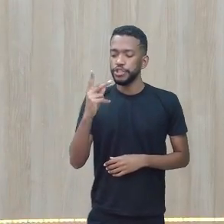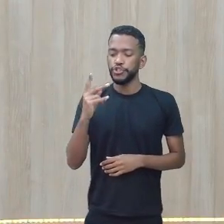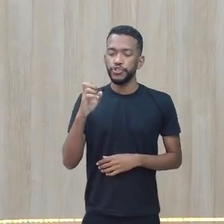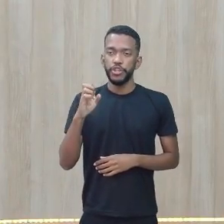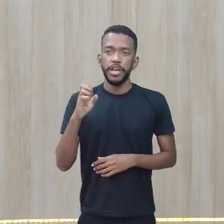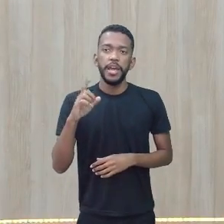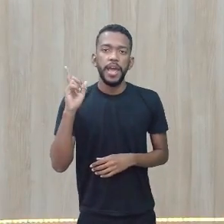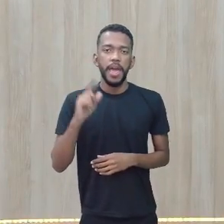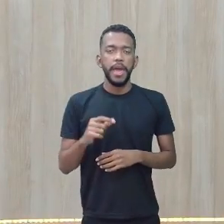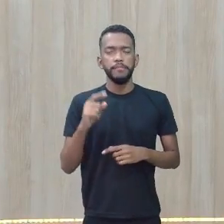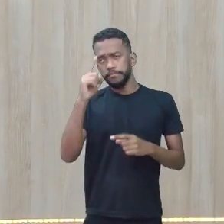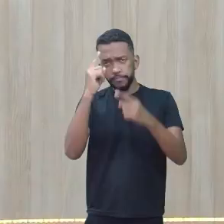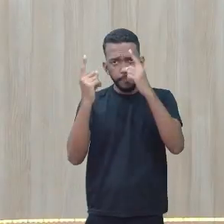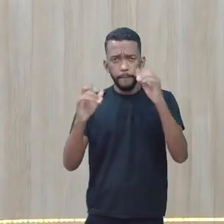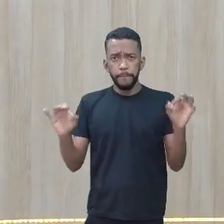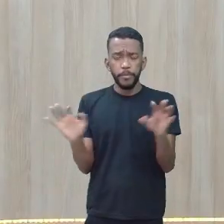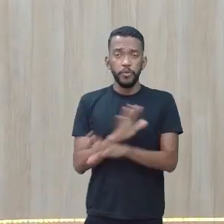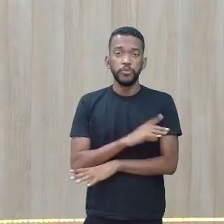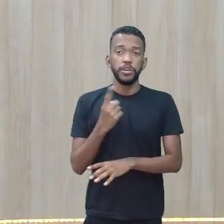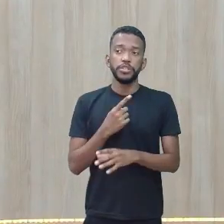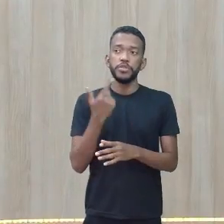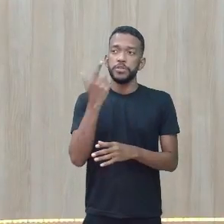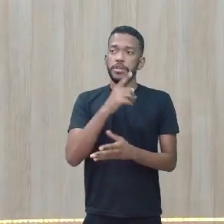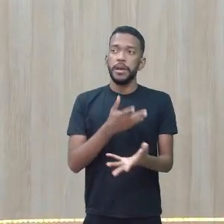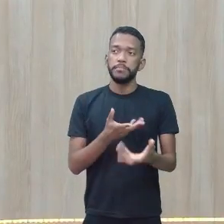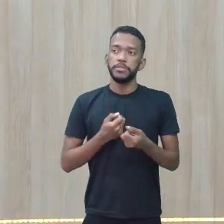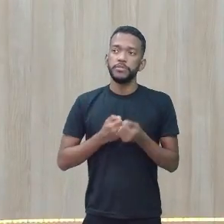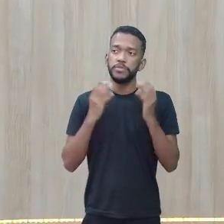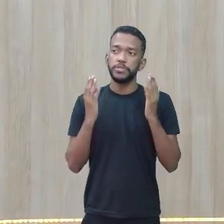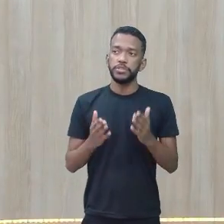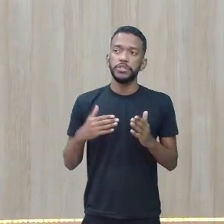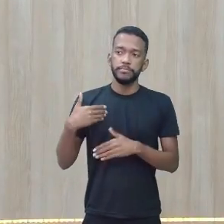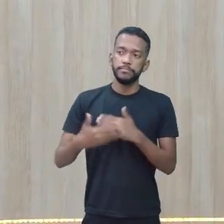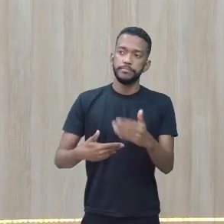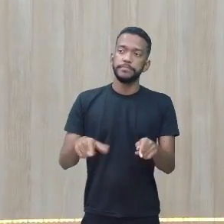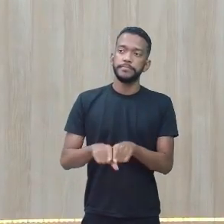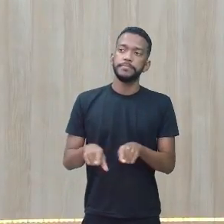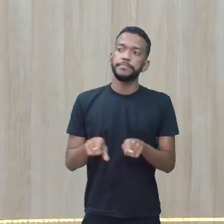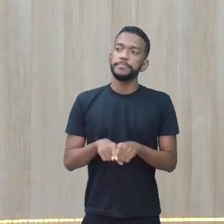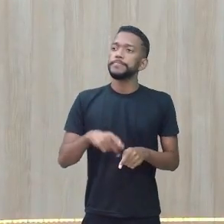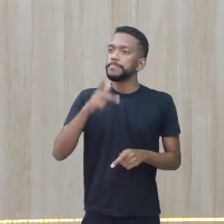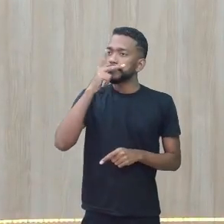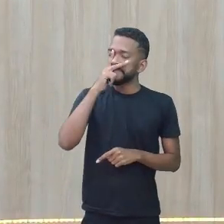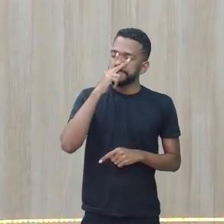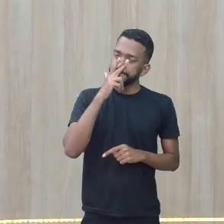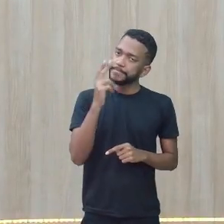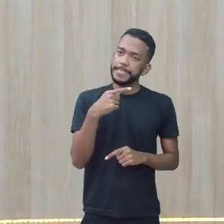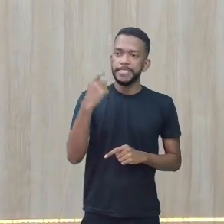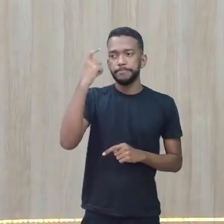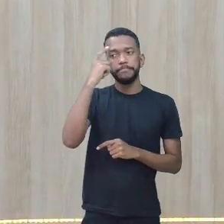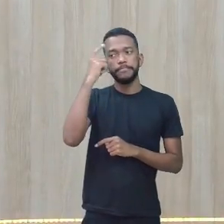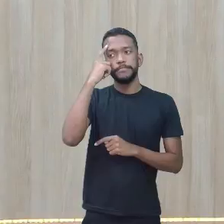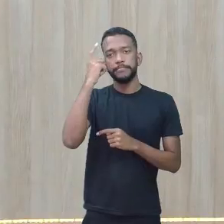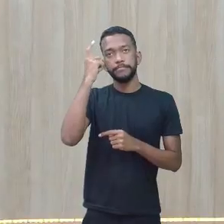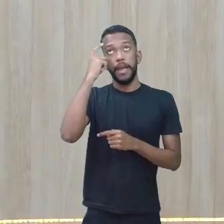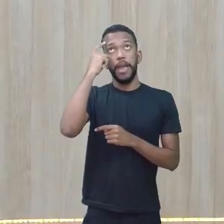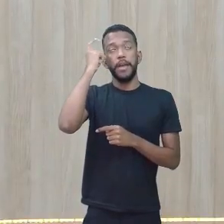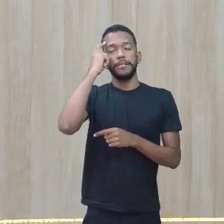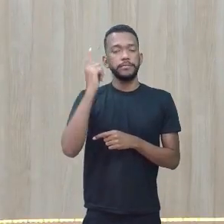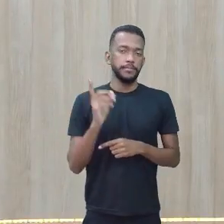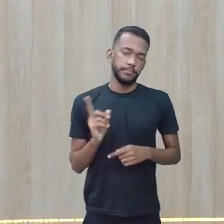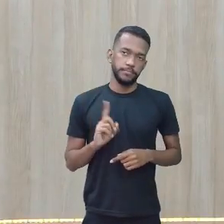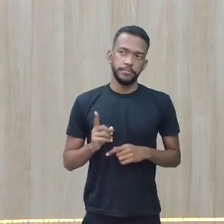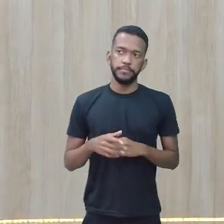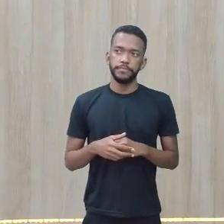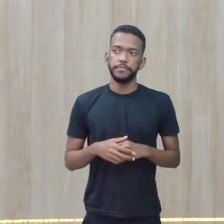prontas, ideias construídas, aquilo que a gente absorve e reproduz, às vezes sem pensar muito.